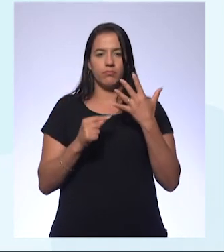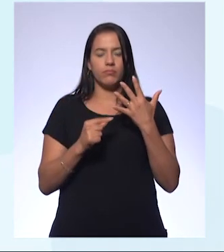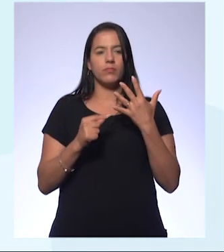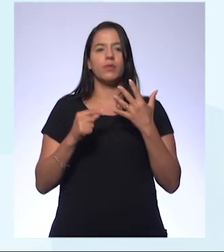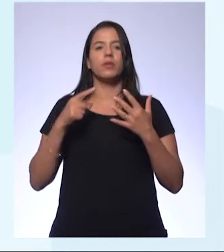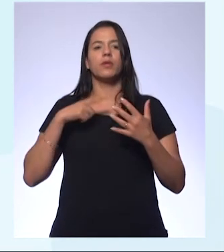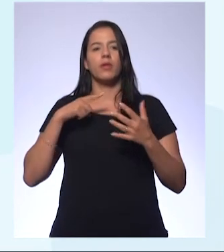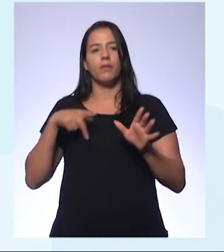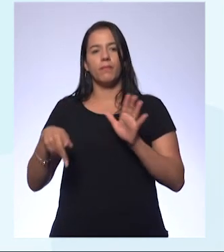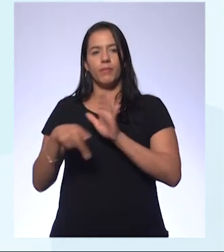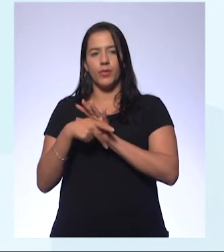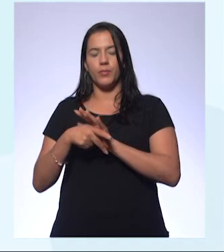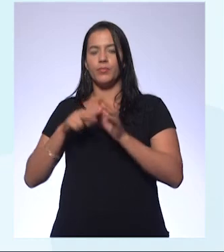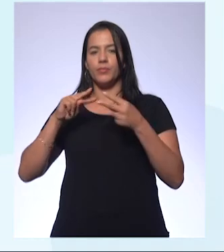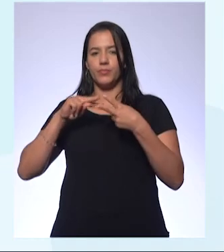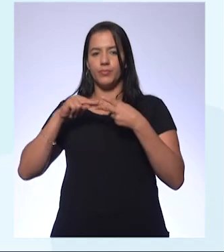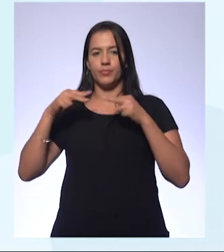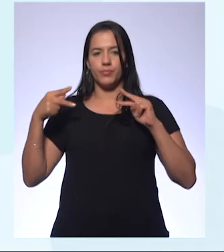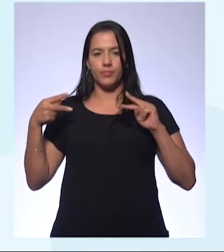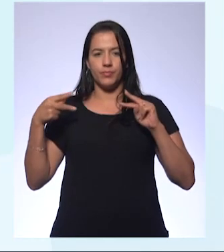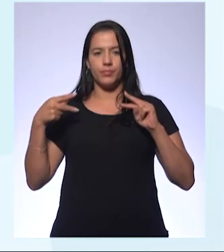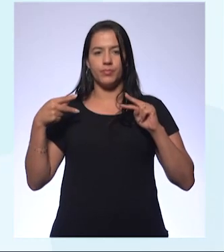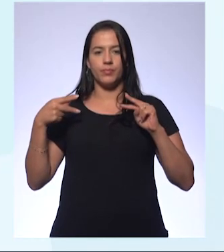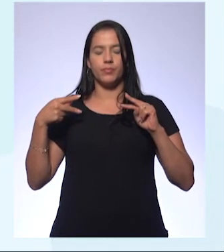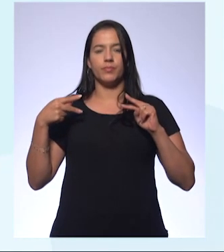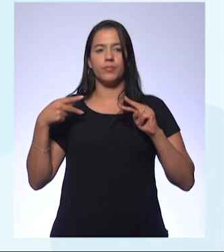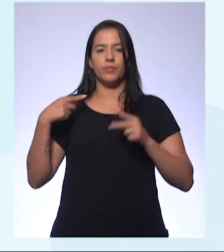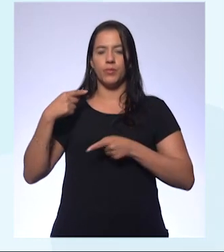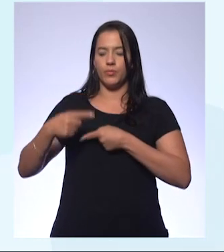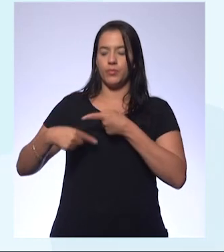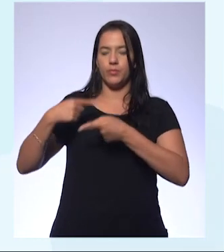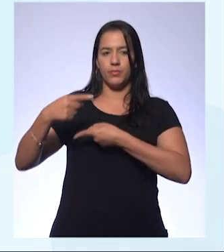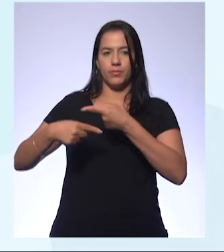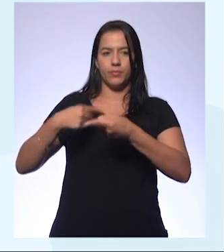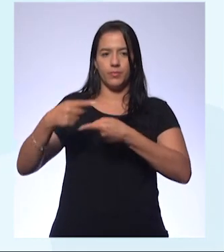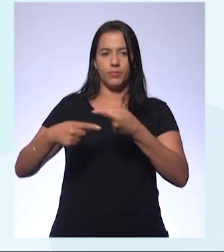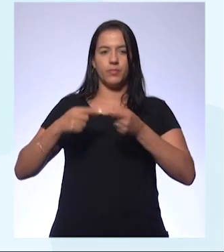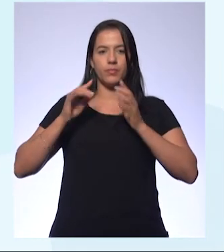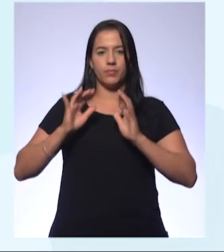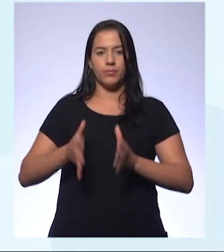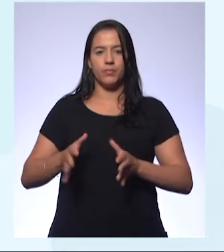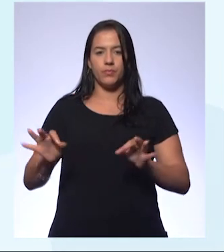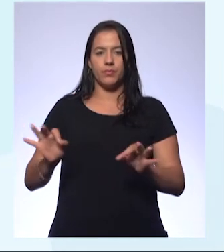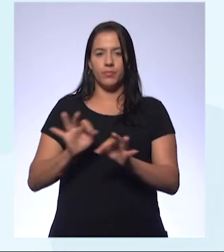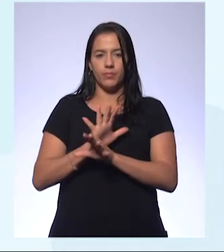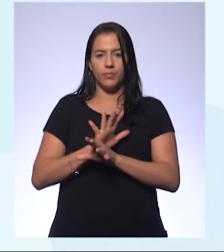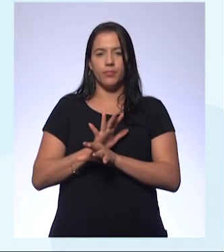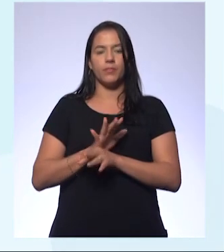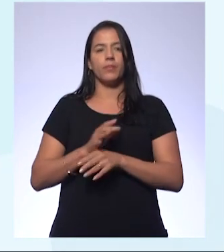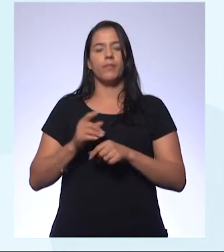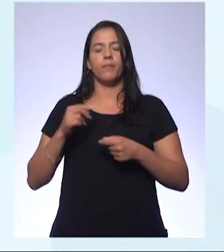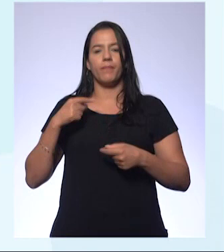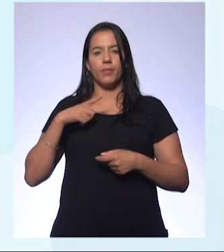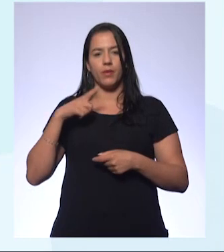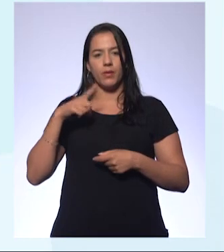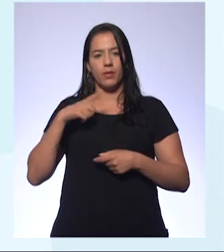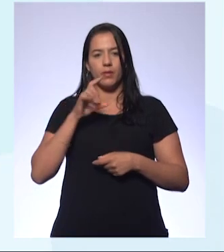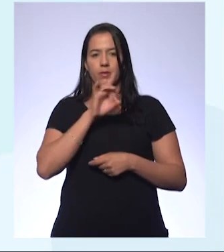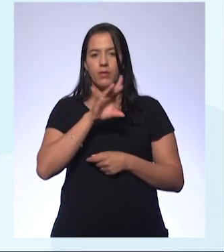características genéticas, né? Que são características ali determinadas pelo DNA do